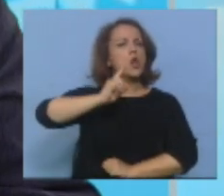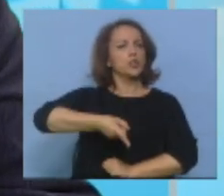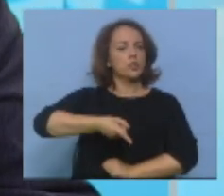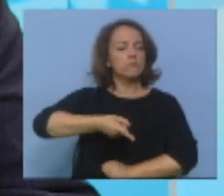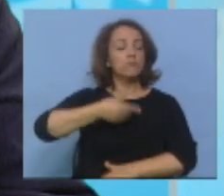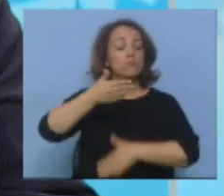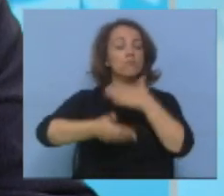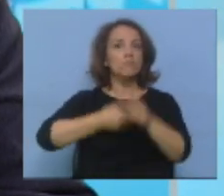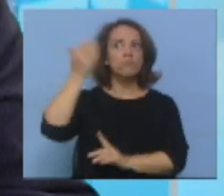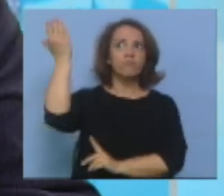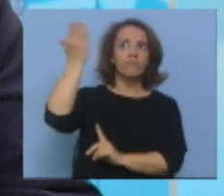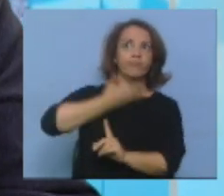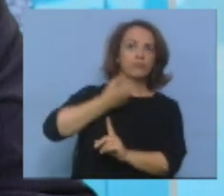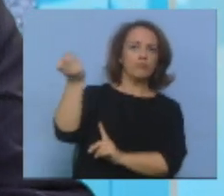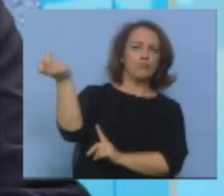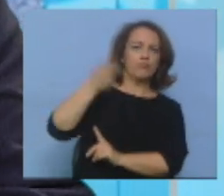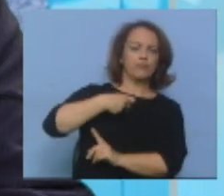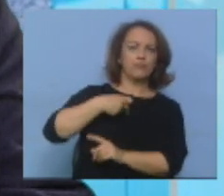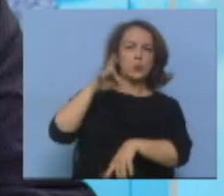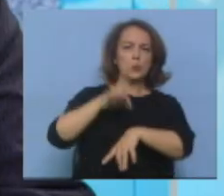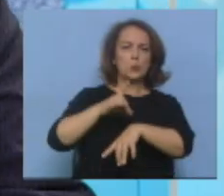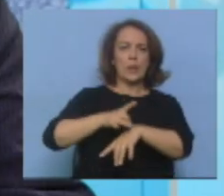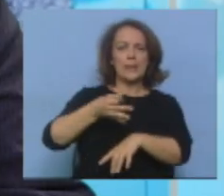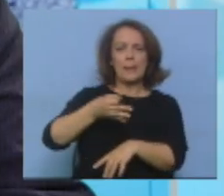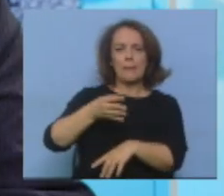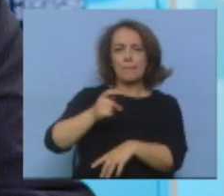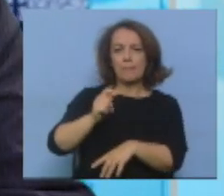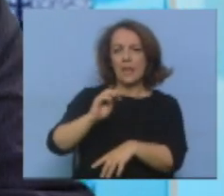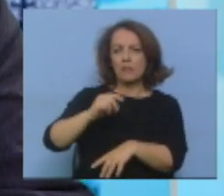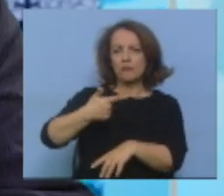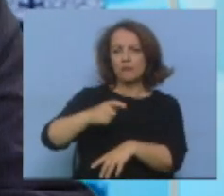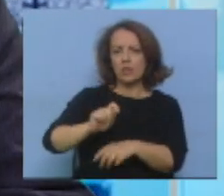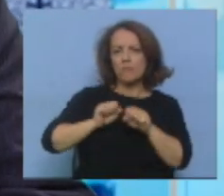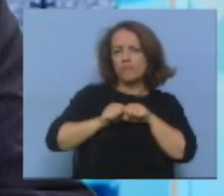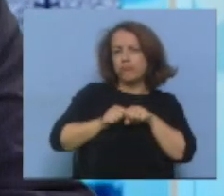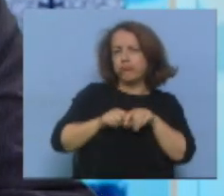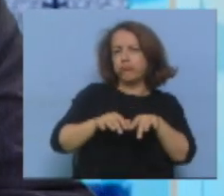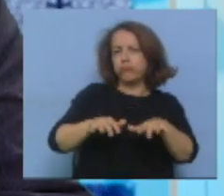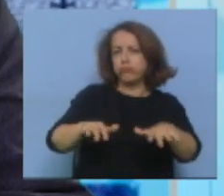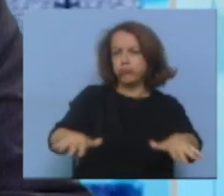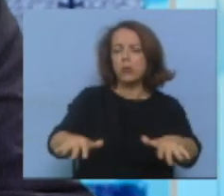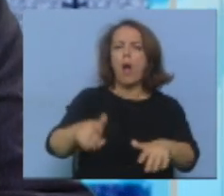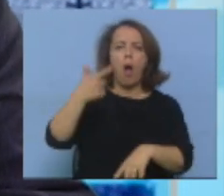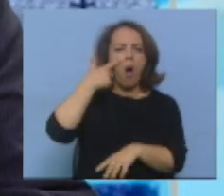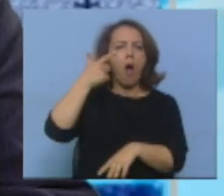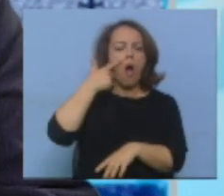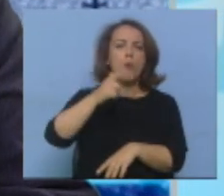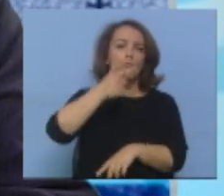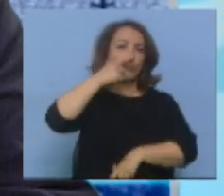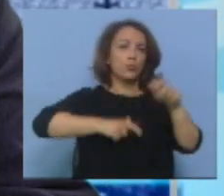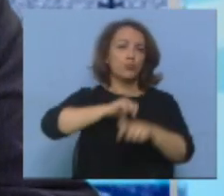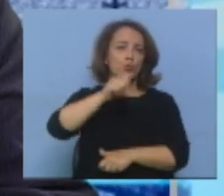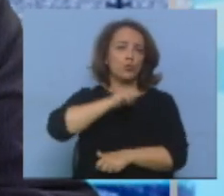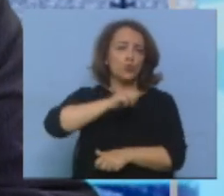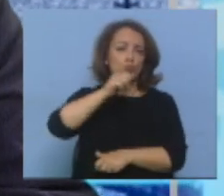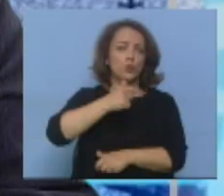peste, não é? Que dura, digamos, um tempo longo ainda junto do seu povo e morre imensa gente. É